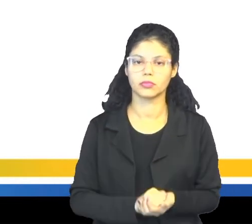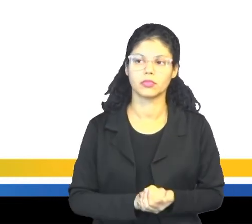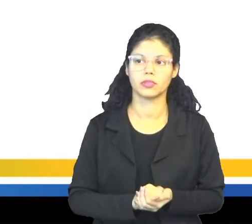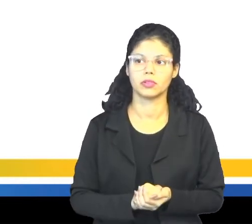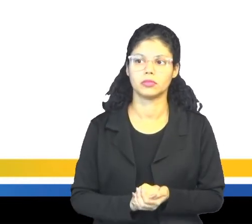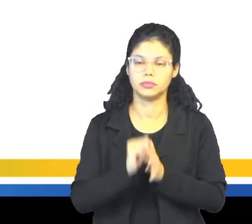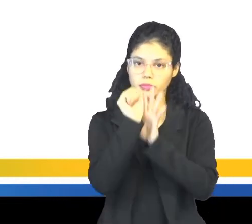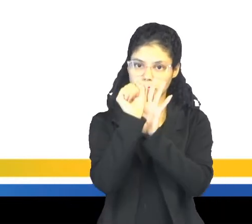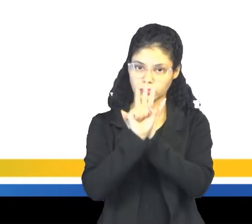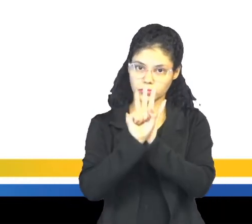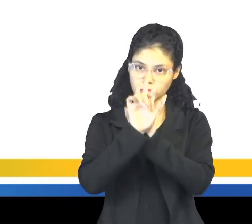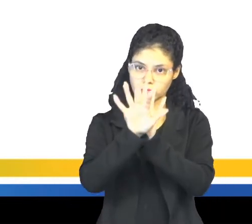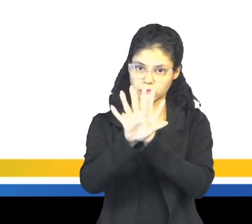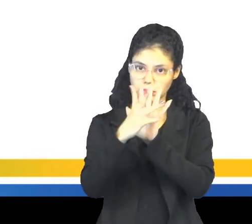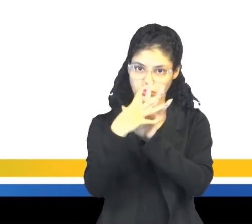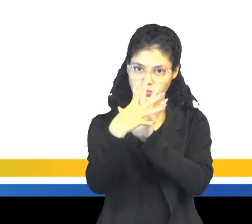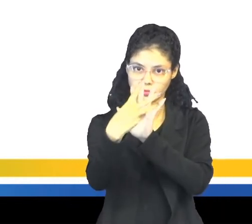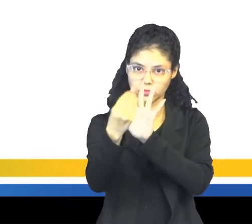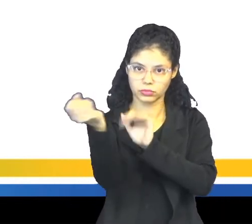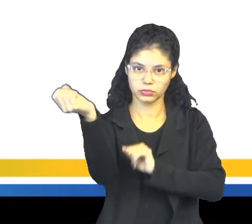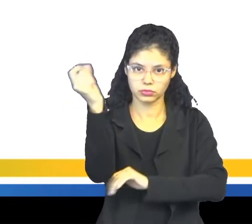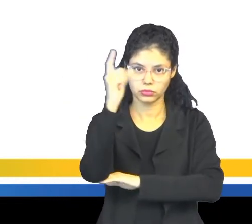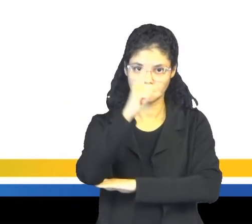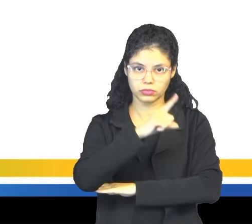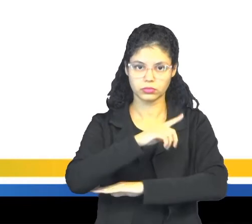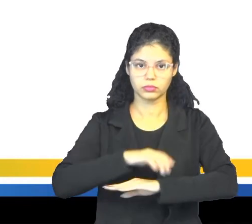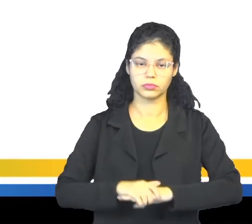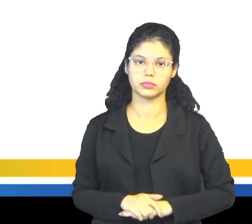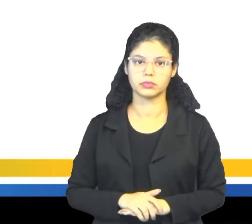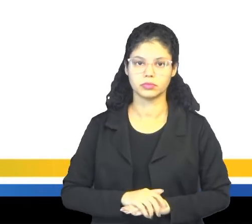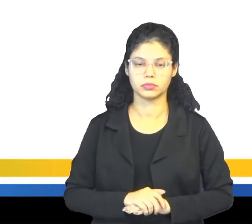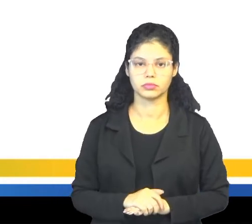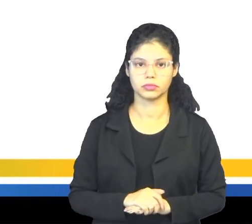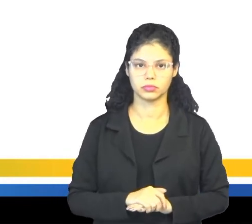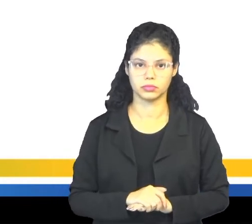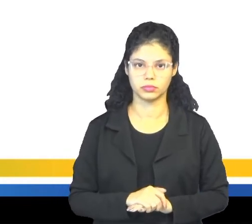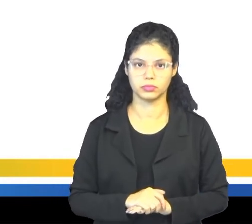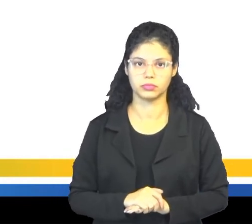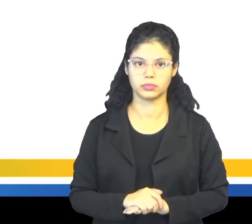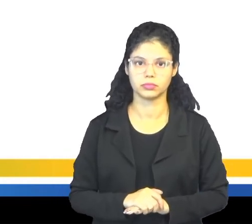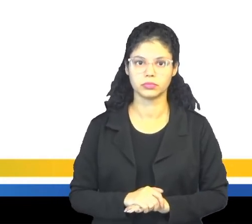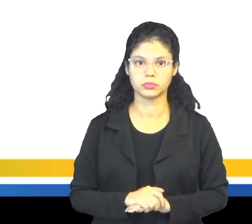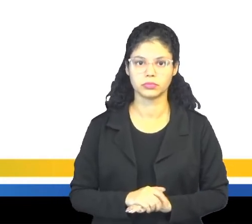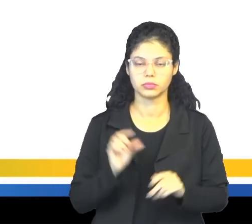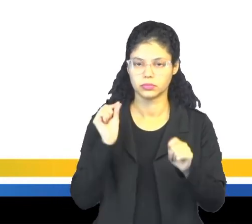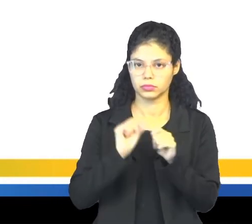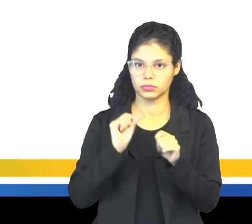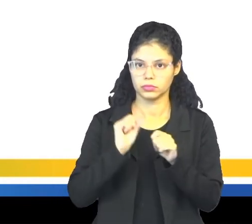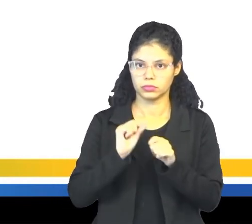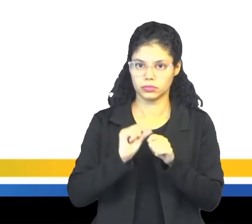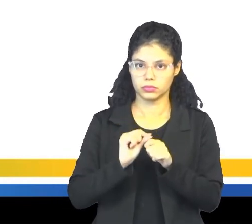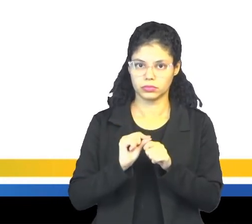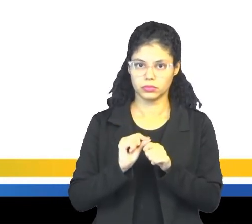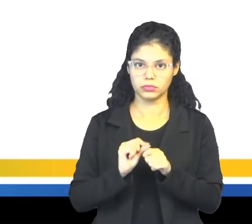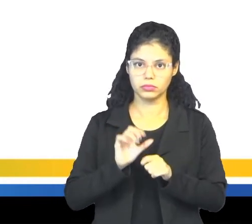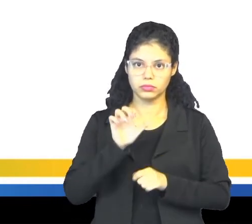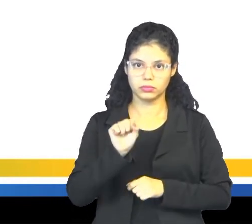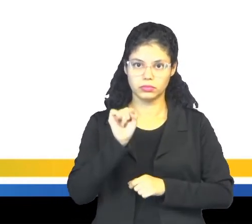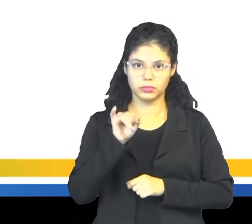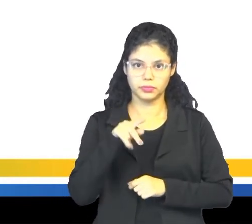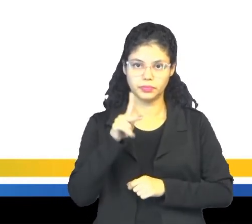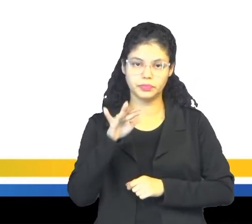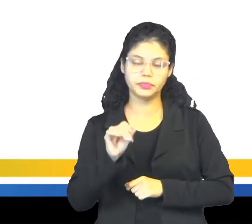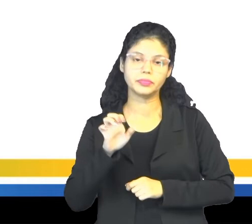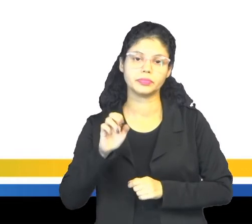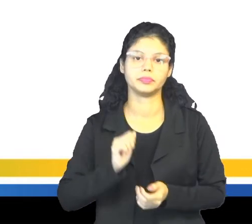de luminosidade que dá aí no aparelho, tá? Foi criado por Simon